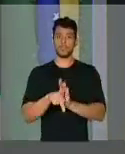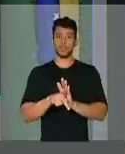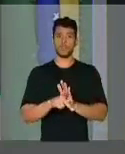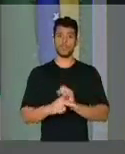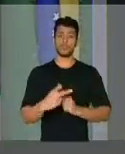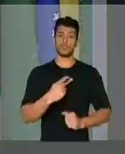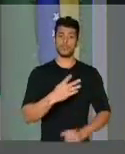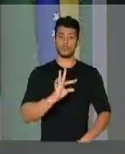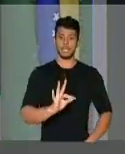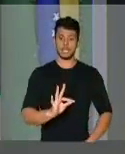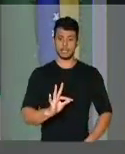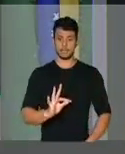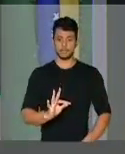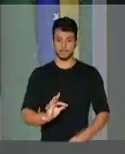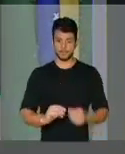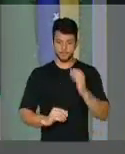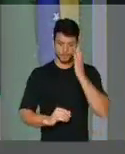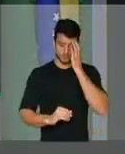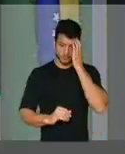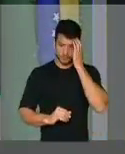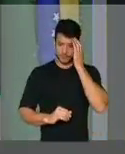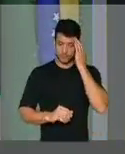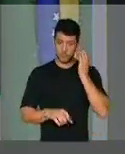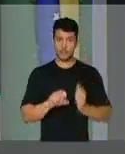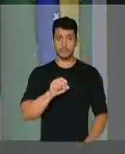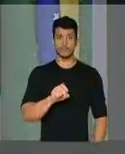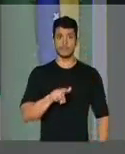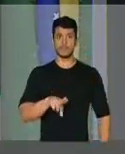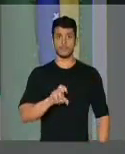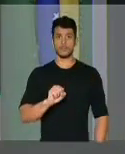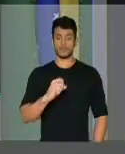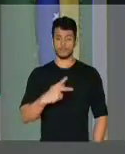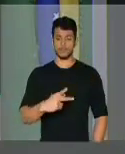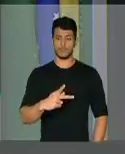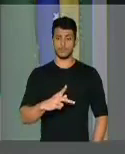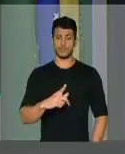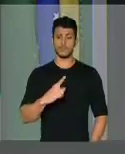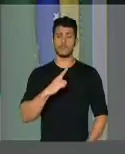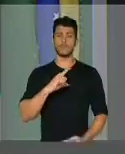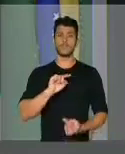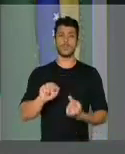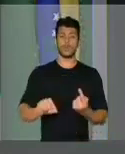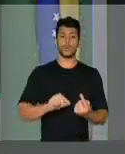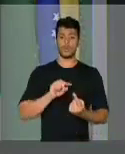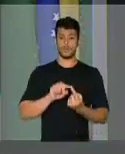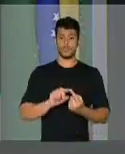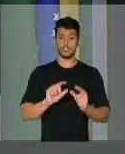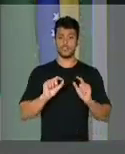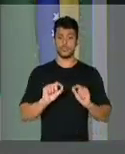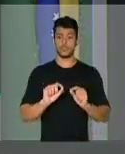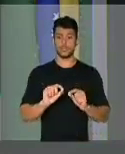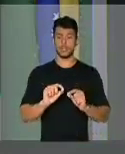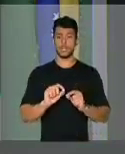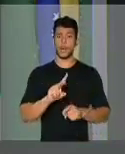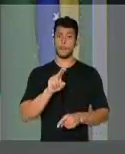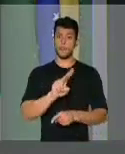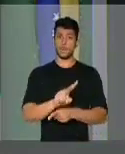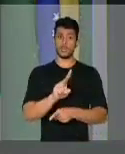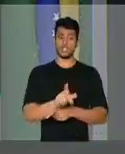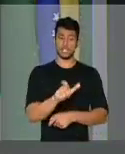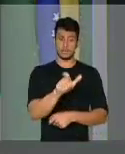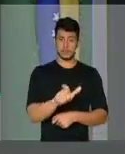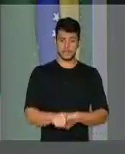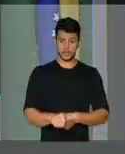Partido dos Trabalhadores. O SUSP terá por finalidade a proteção da pessoa e do